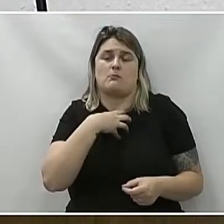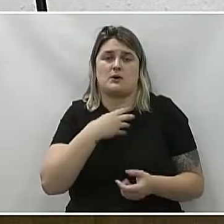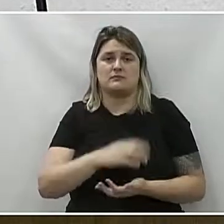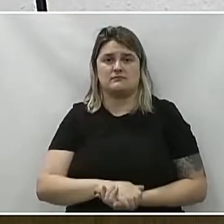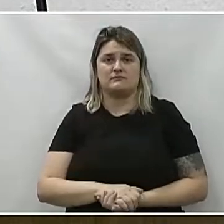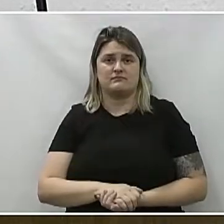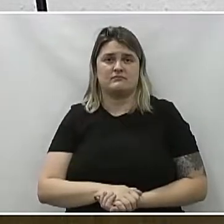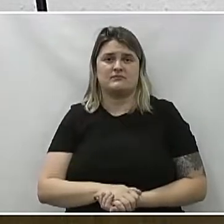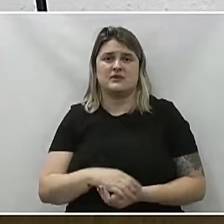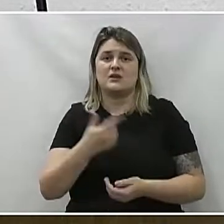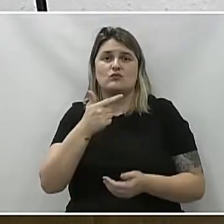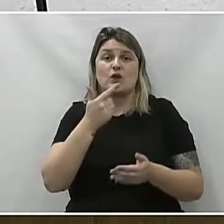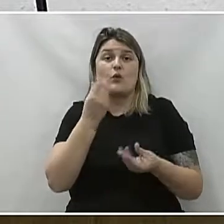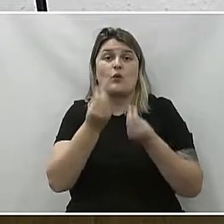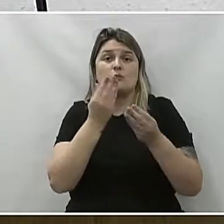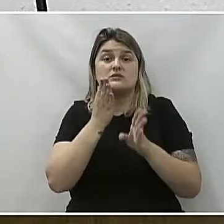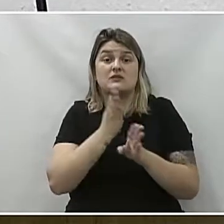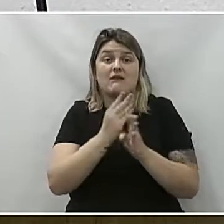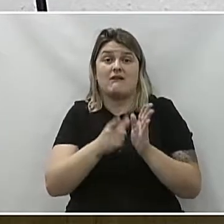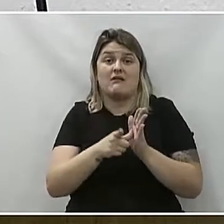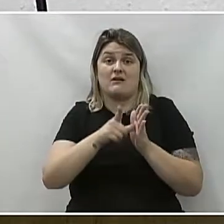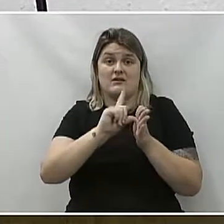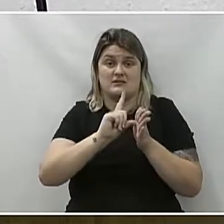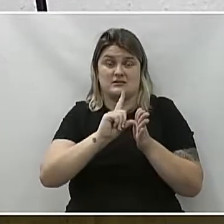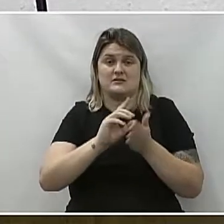muito grande para se descobrir com antecedência.